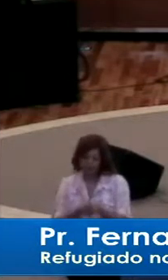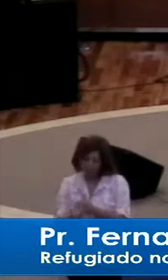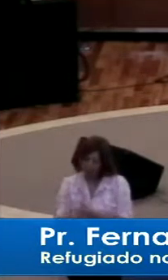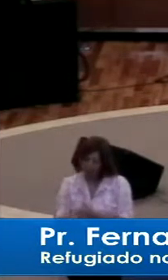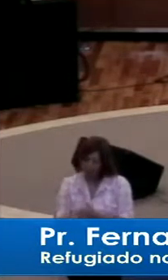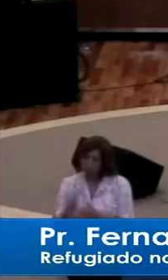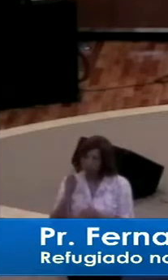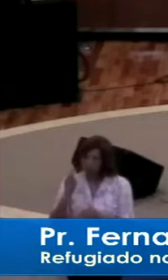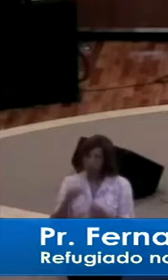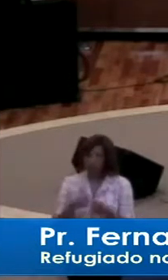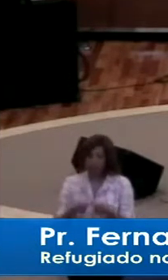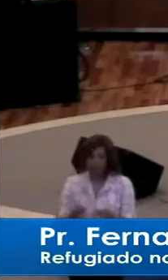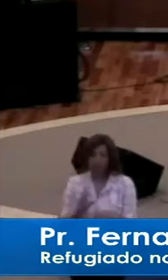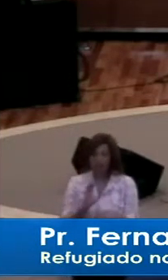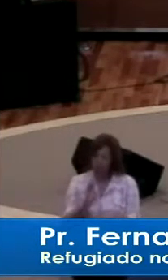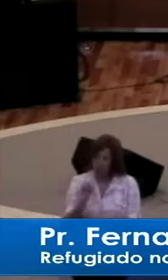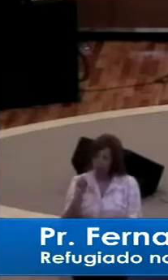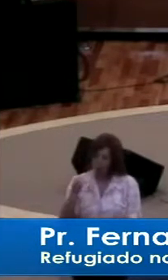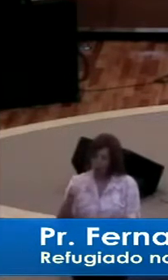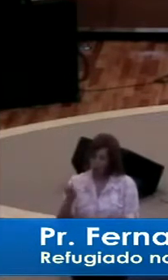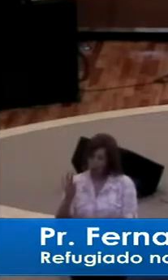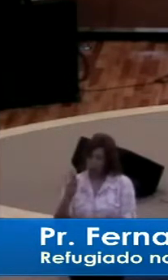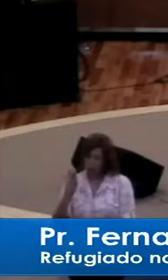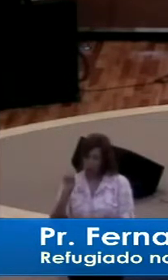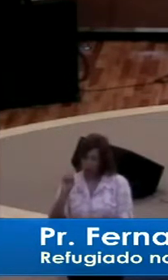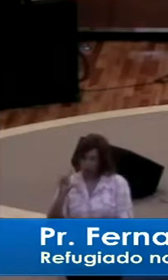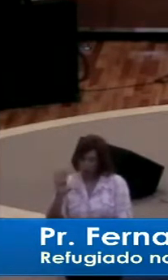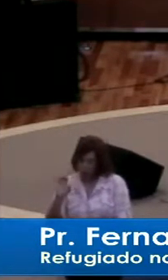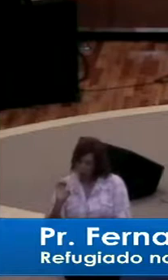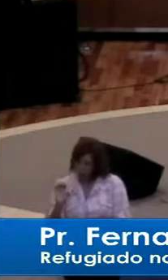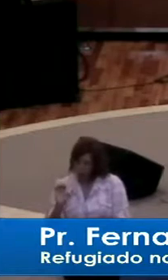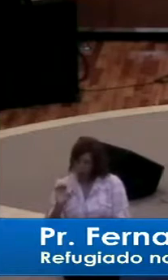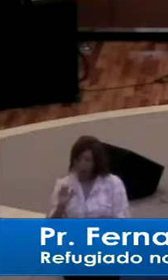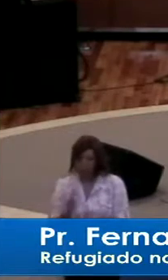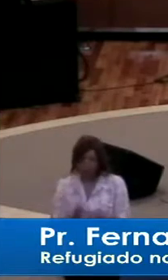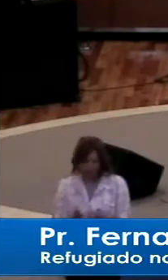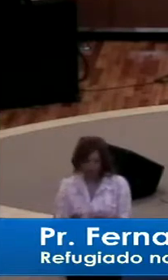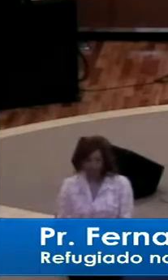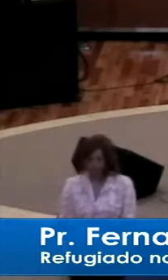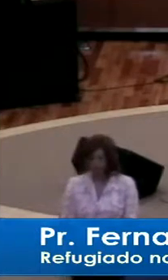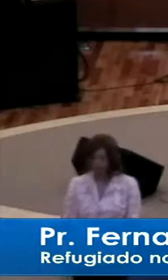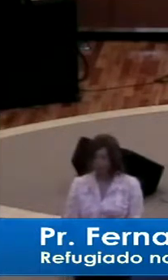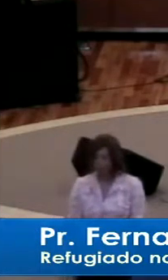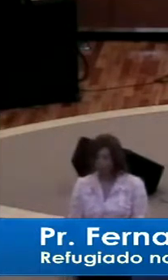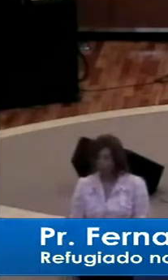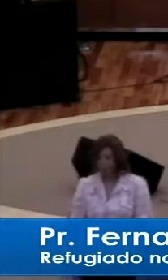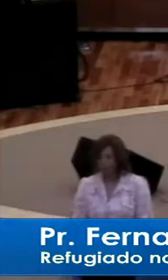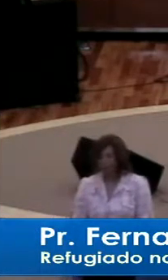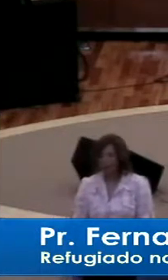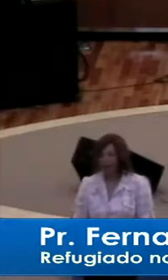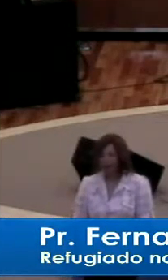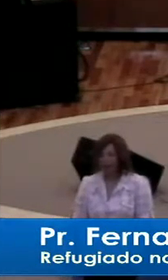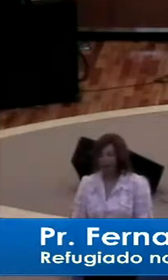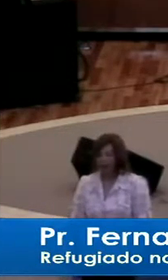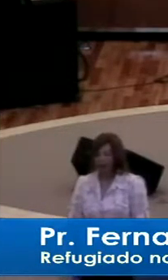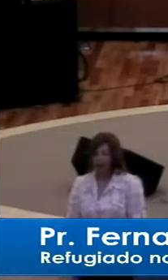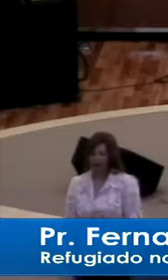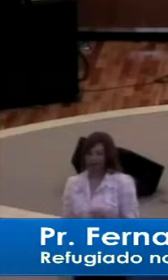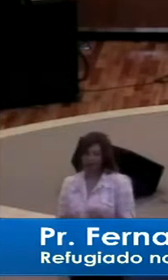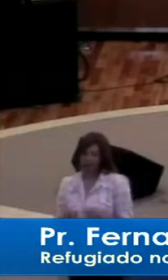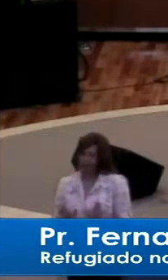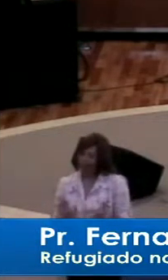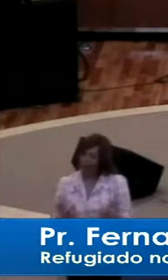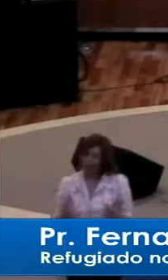atacados em trabalho, por exemplo, porque somos crentes, ou na escola, ou qualquer lugar, nós ficamos meio